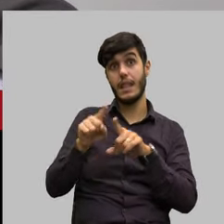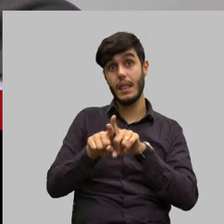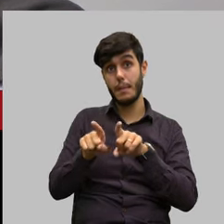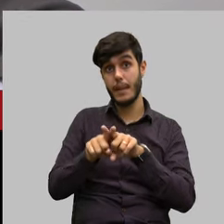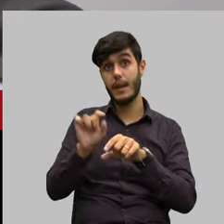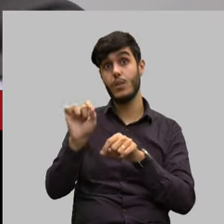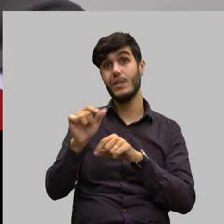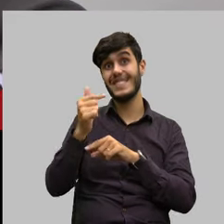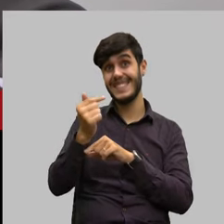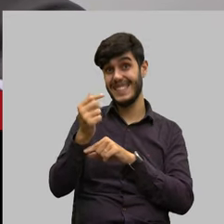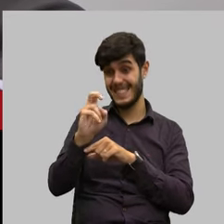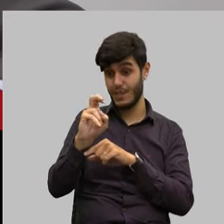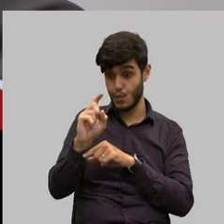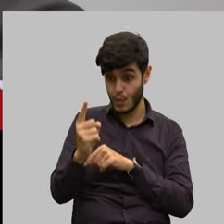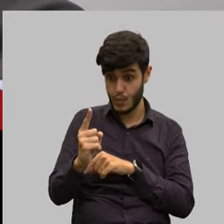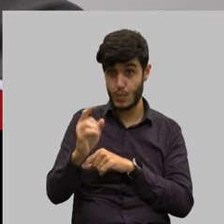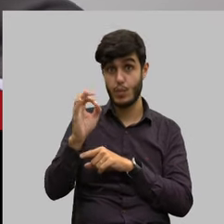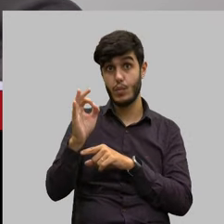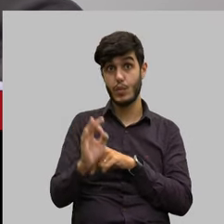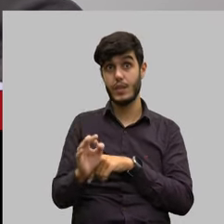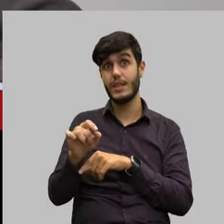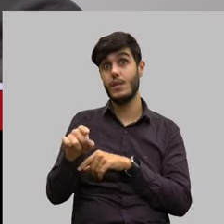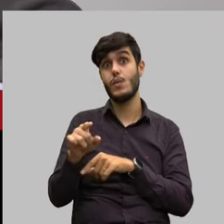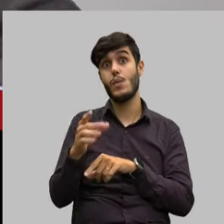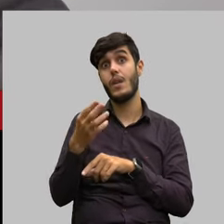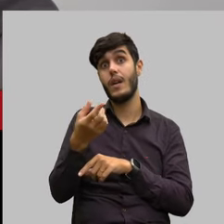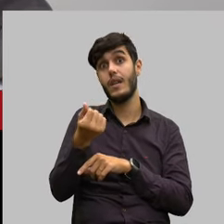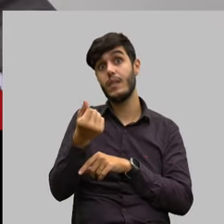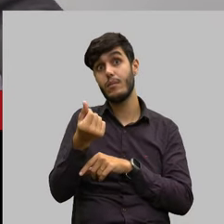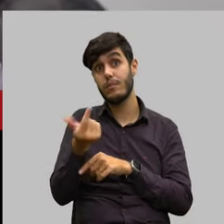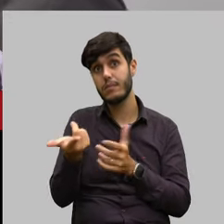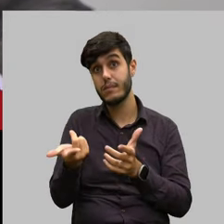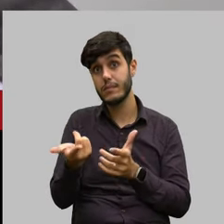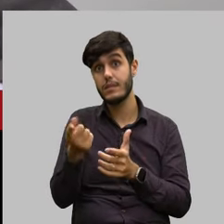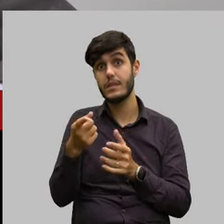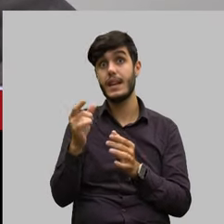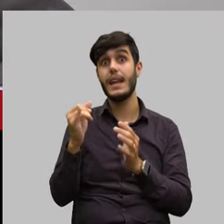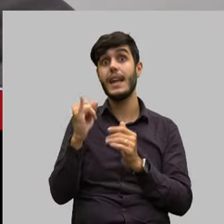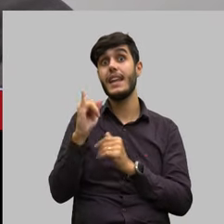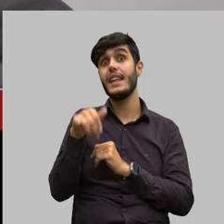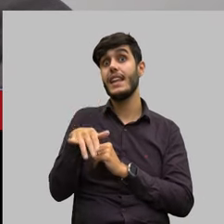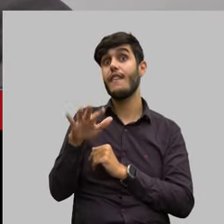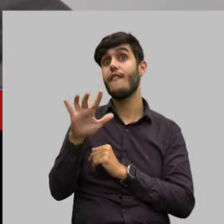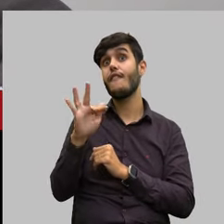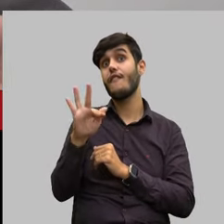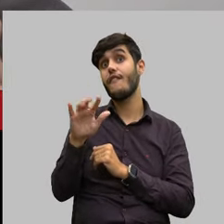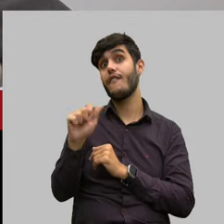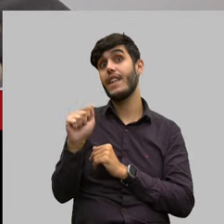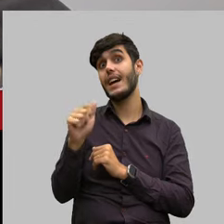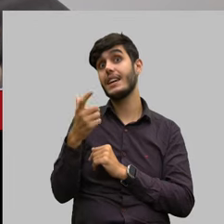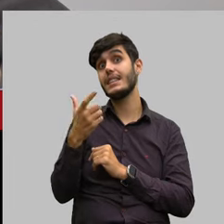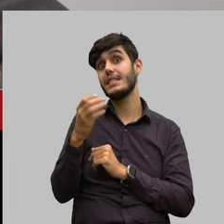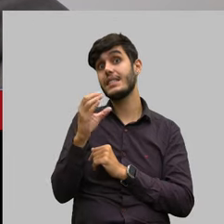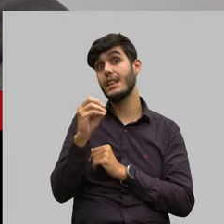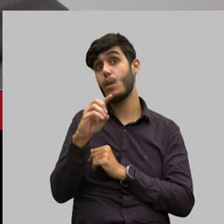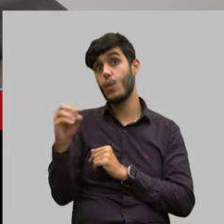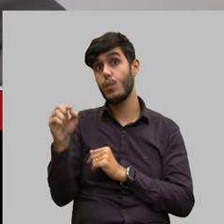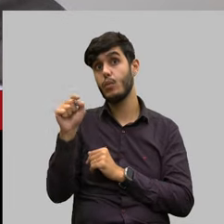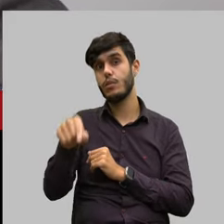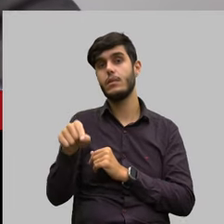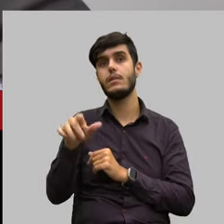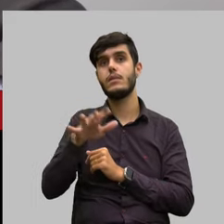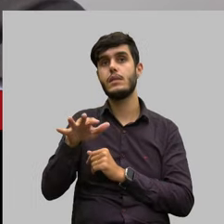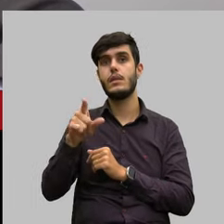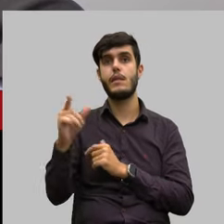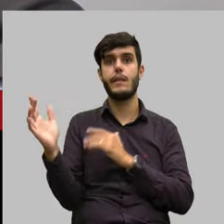151 de aumento real sen real até a inflação os senhores poderiam conceder que no período de 2007